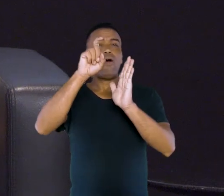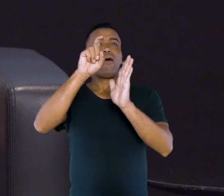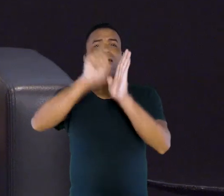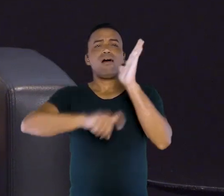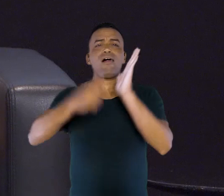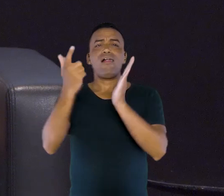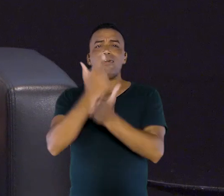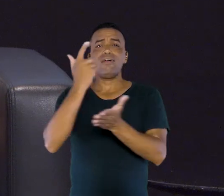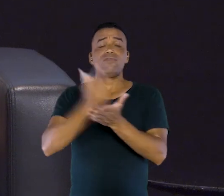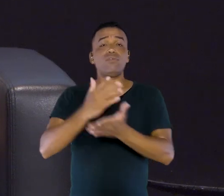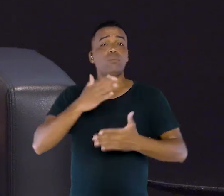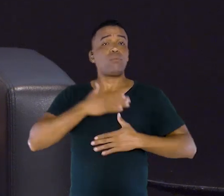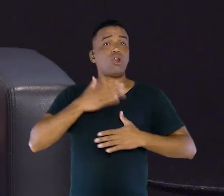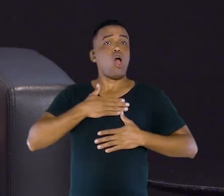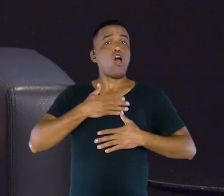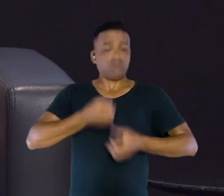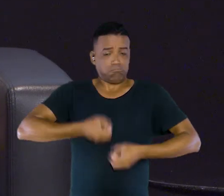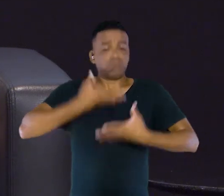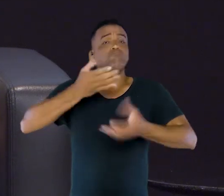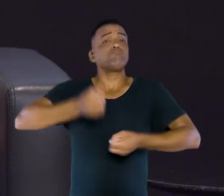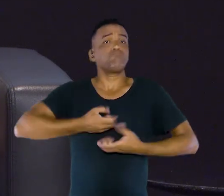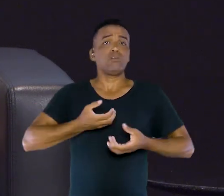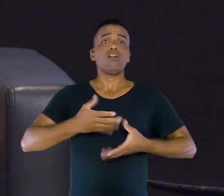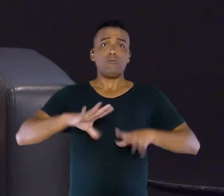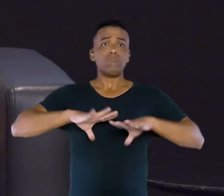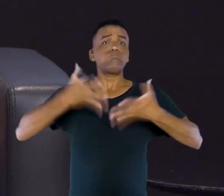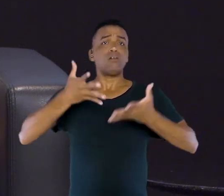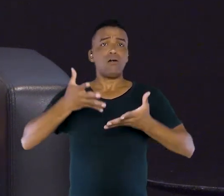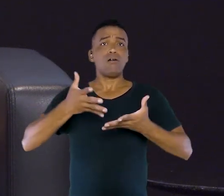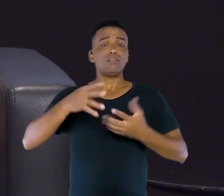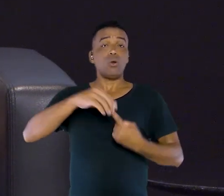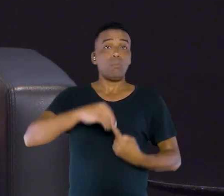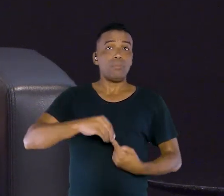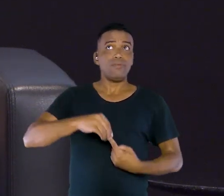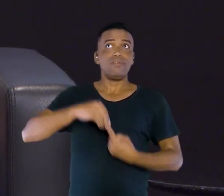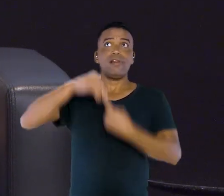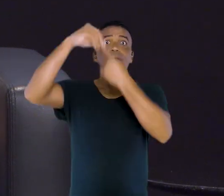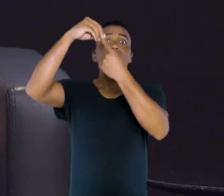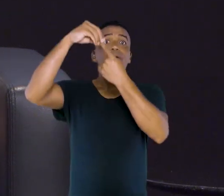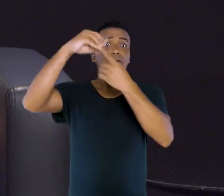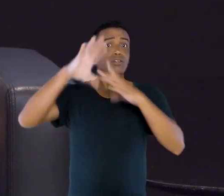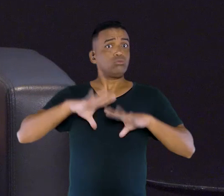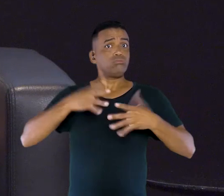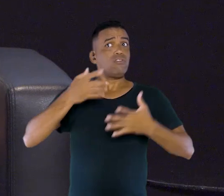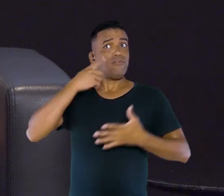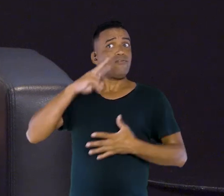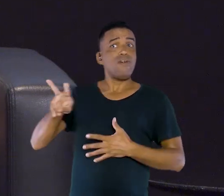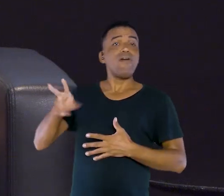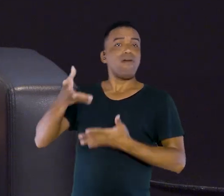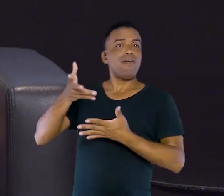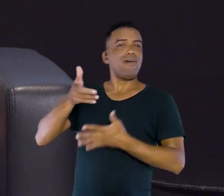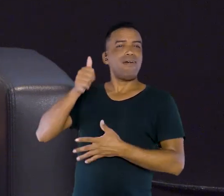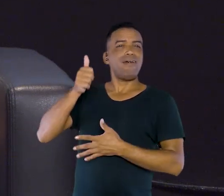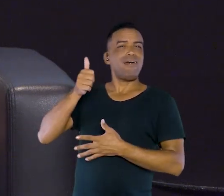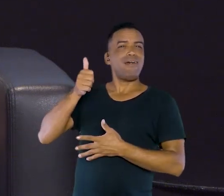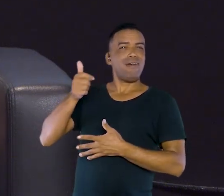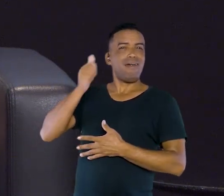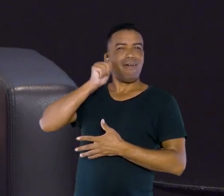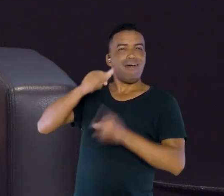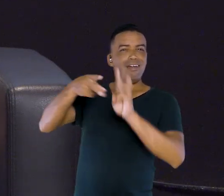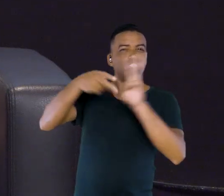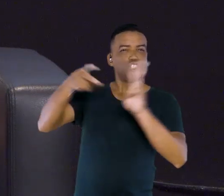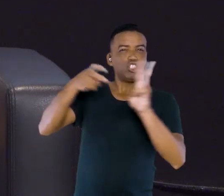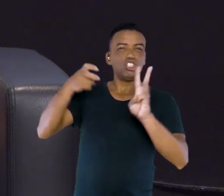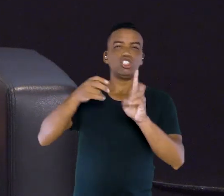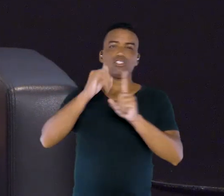precisamos ser os portadores de nossas próprias falas sobre nós mesmos, né, então é um privilégio a gente poder escutar a